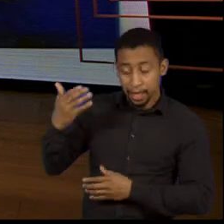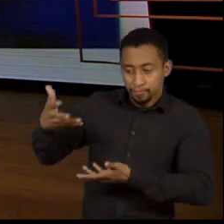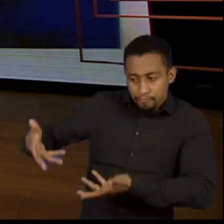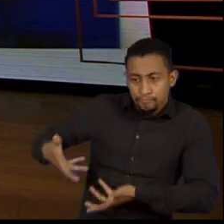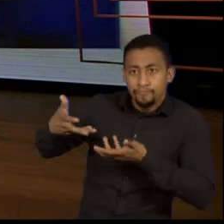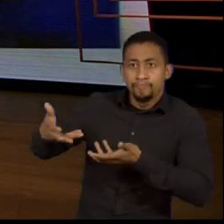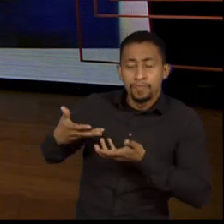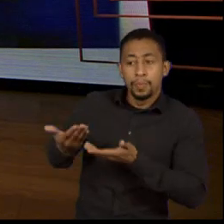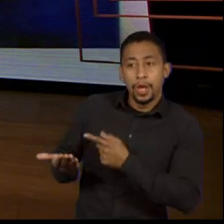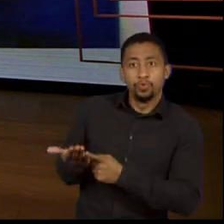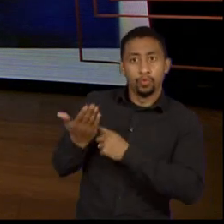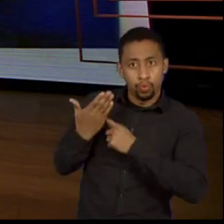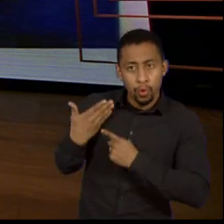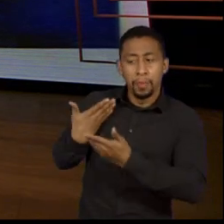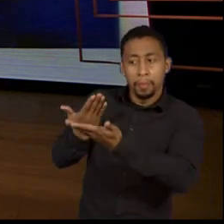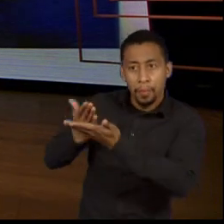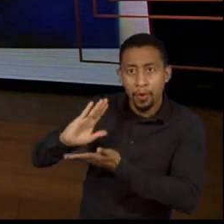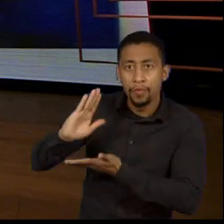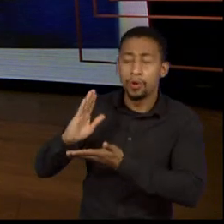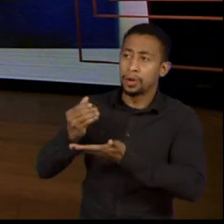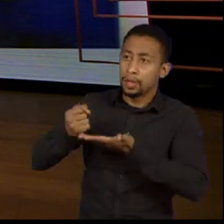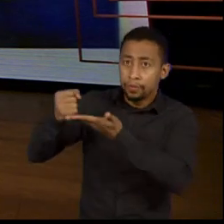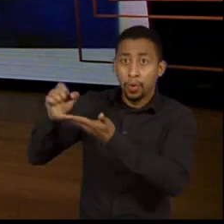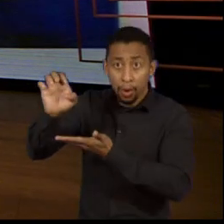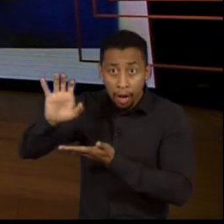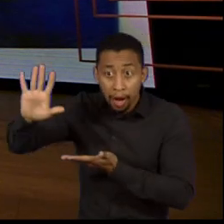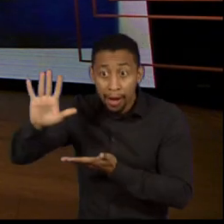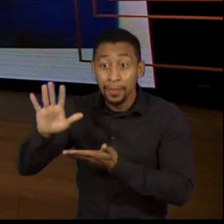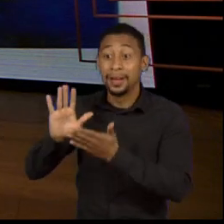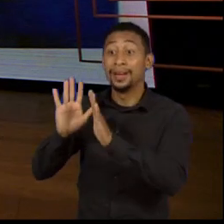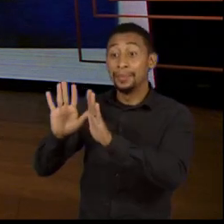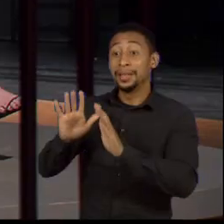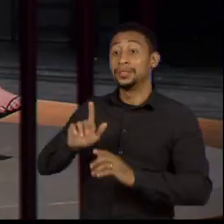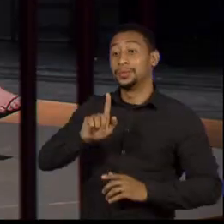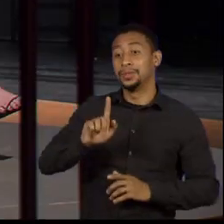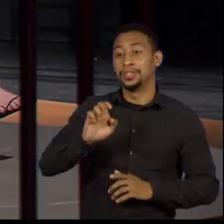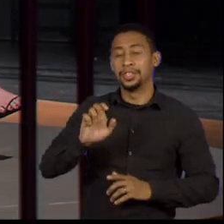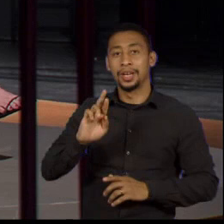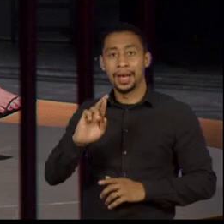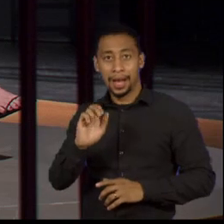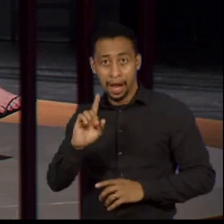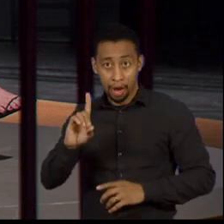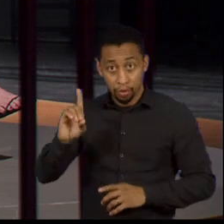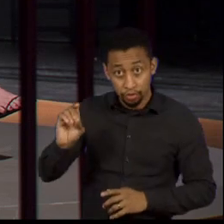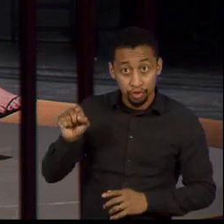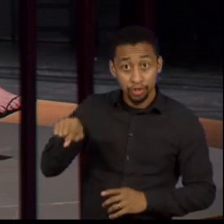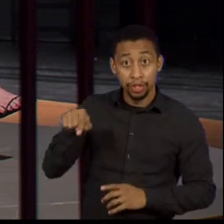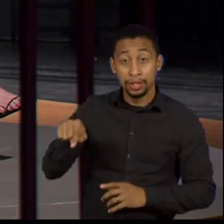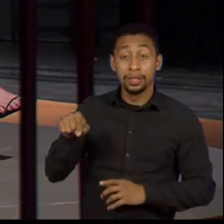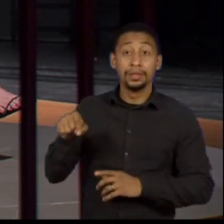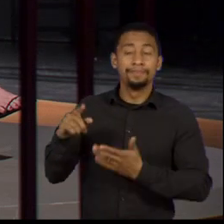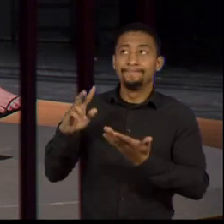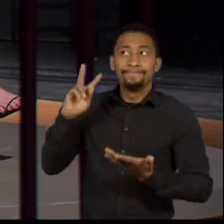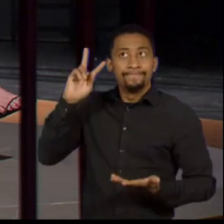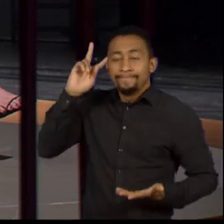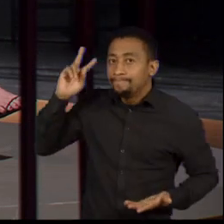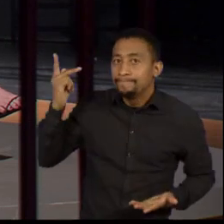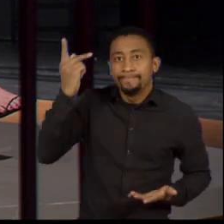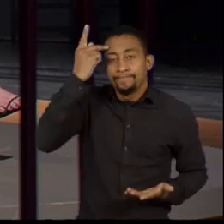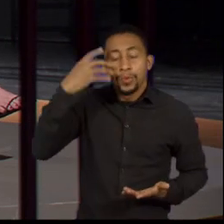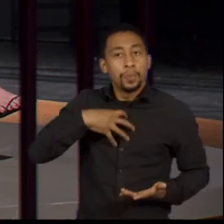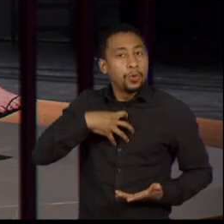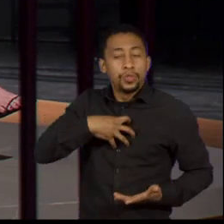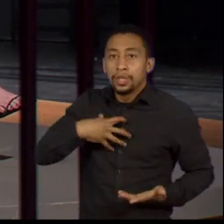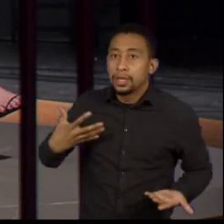definiu algumas coisas na minha vida, o Gerald, ele mudou a chave da minha maneira